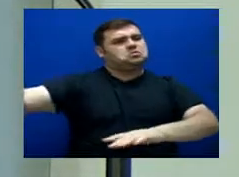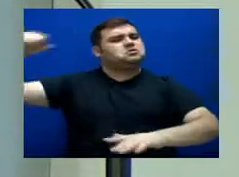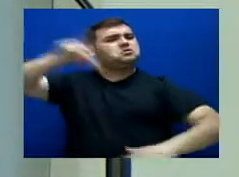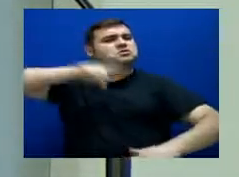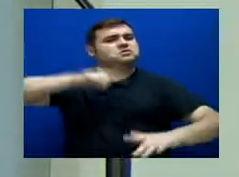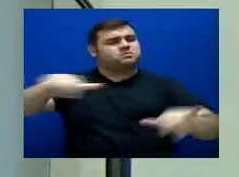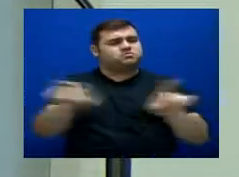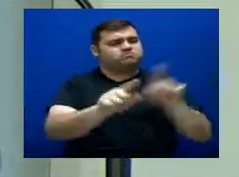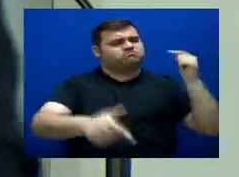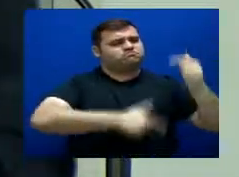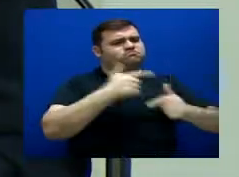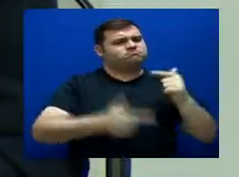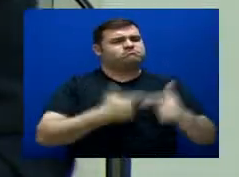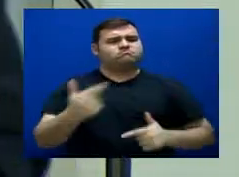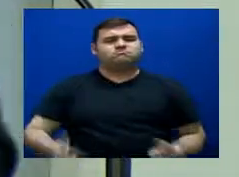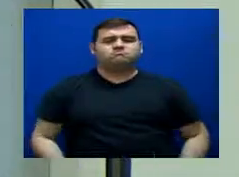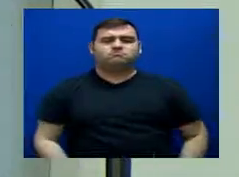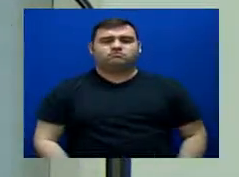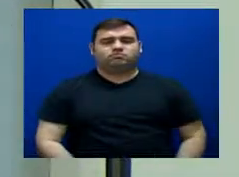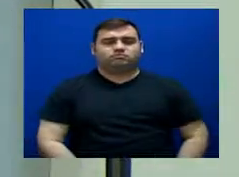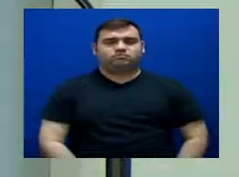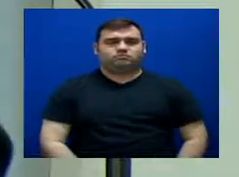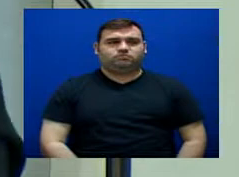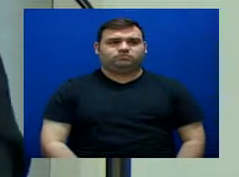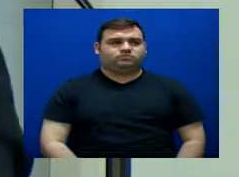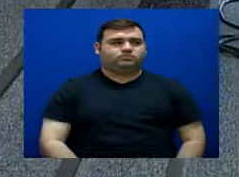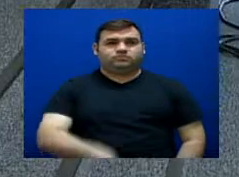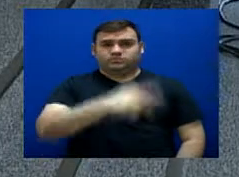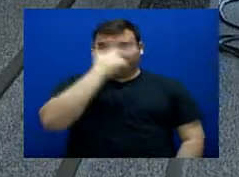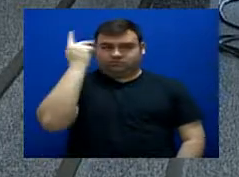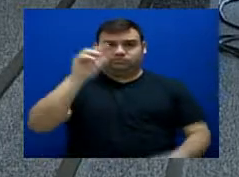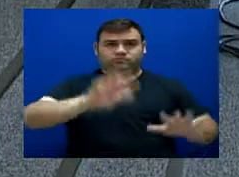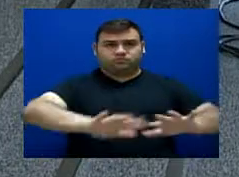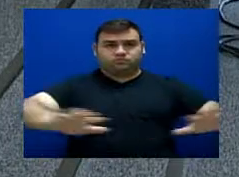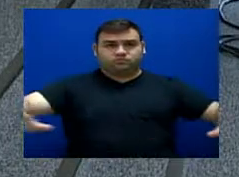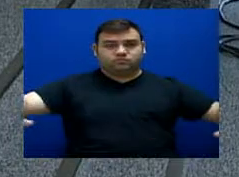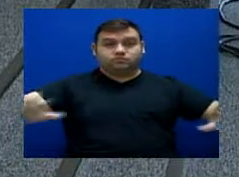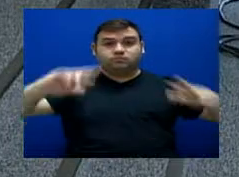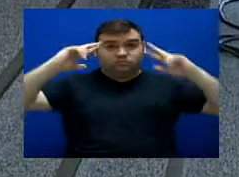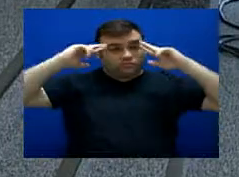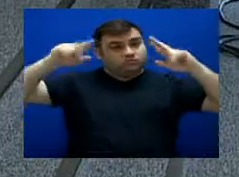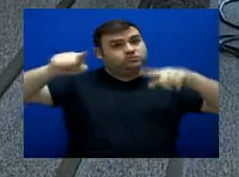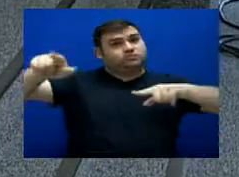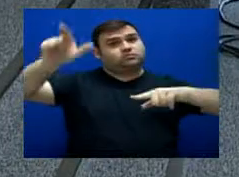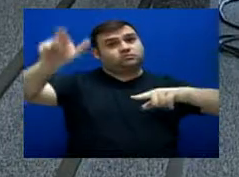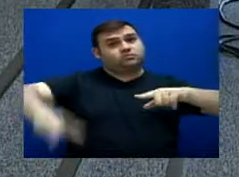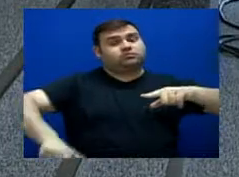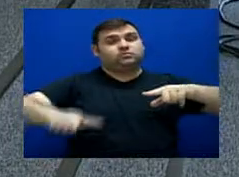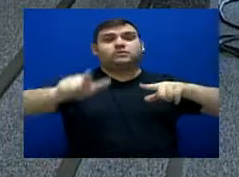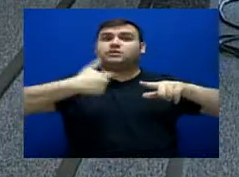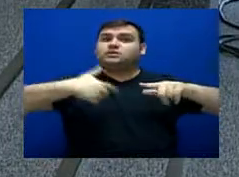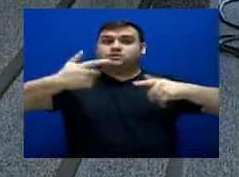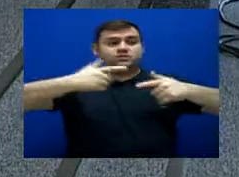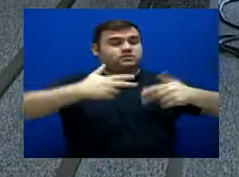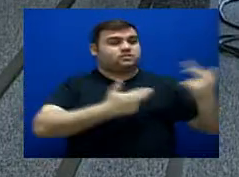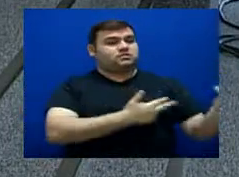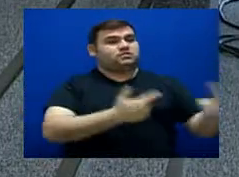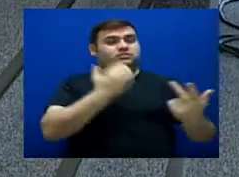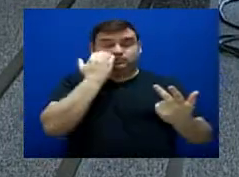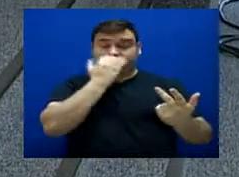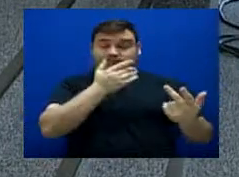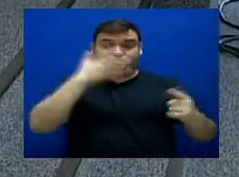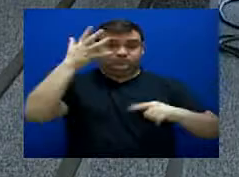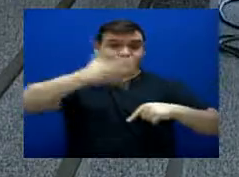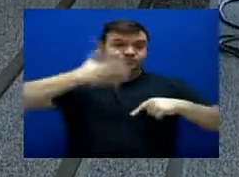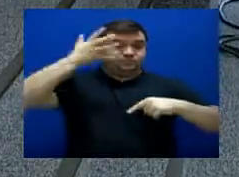e não vão presos. Pessoal, por favor, agora, respeito com o munícipe, ele é um munícipe que está